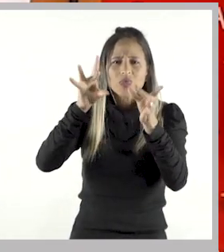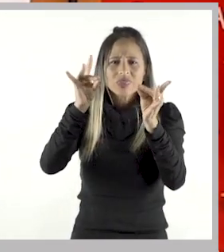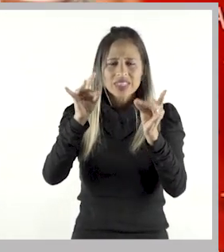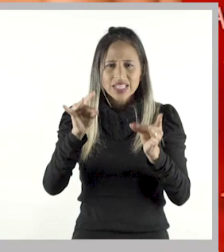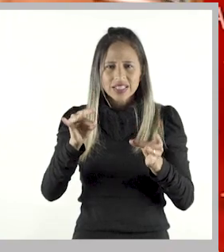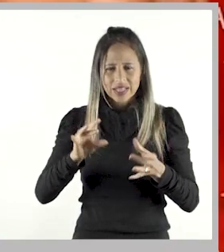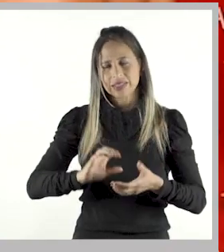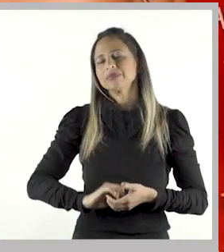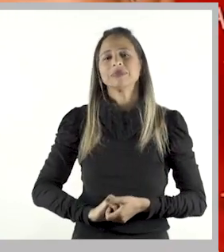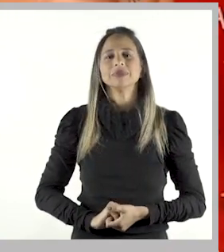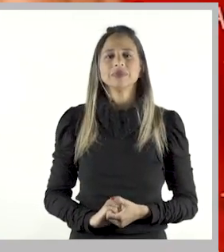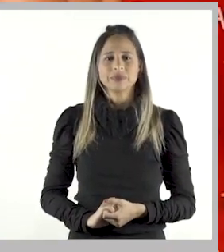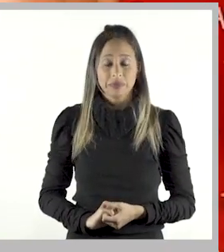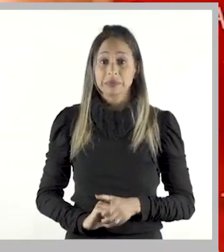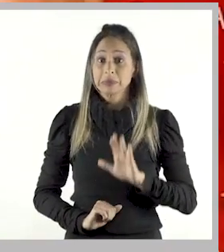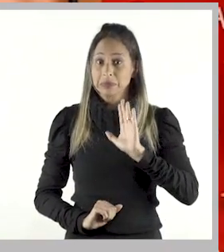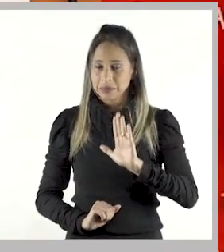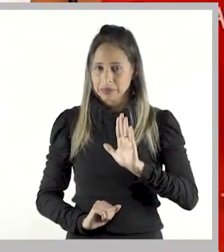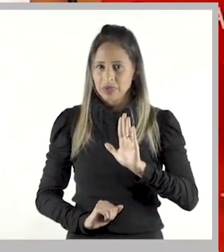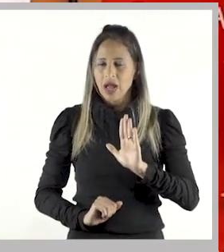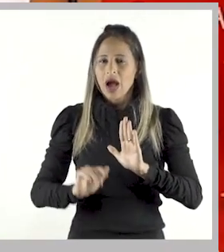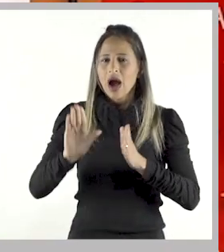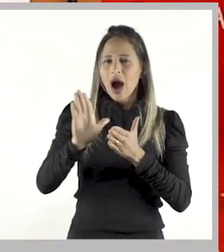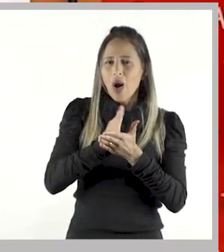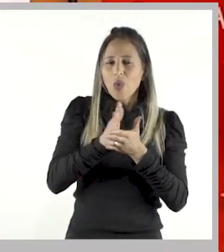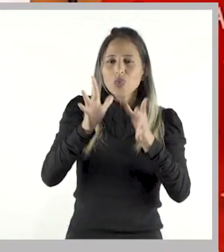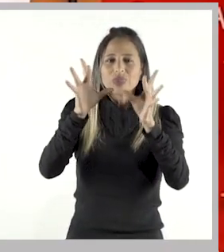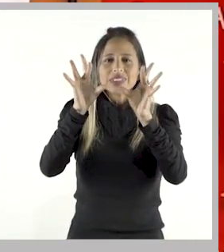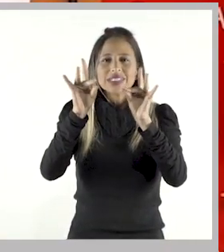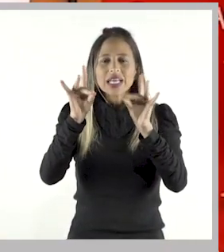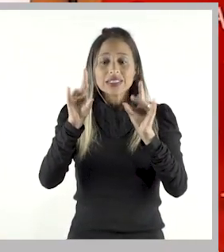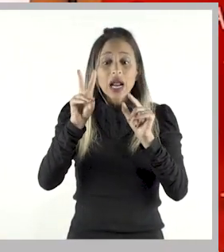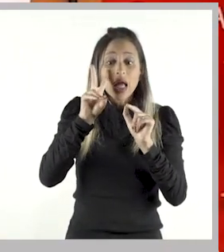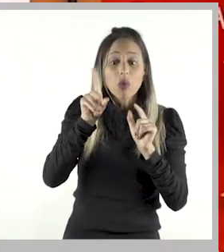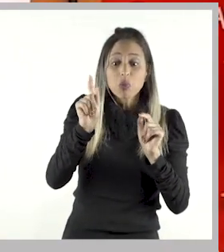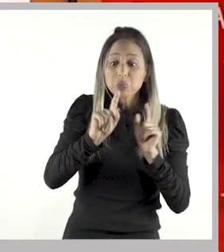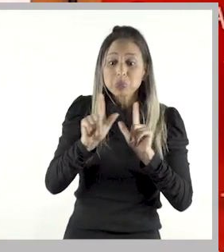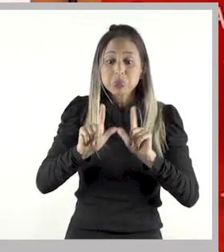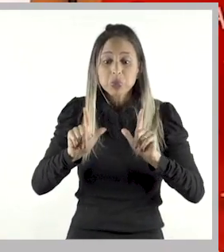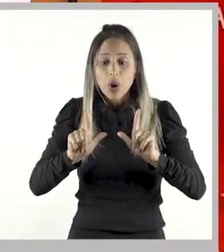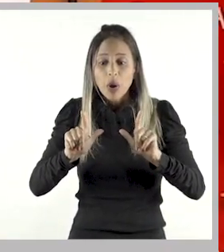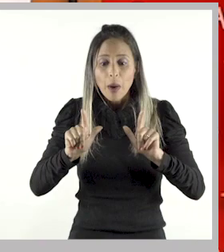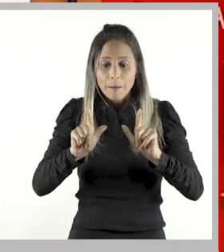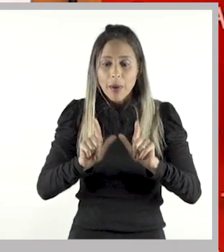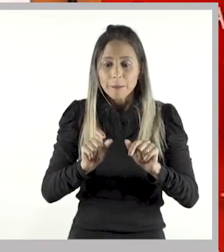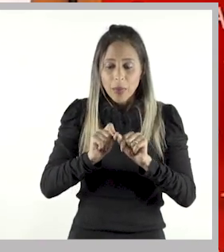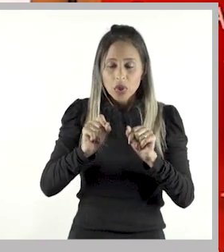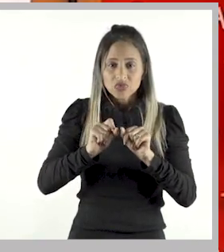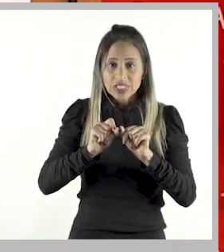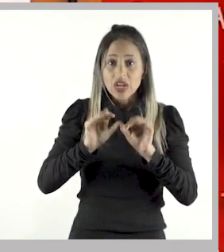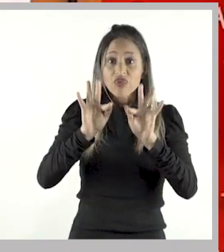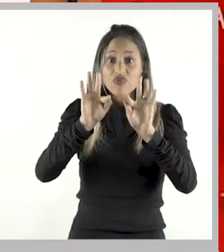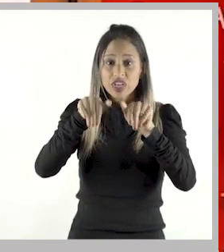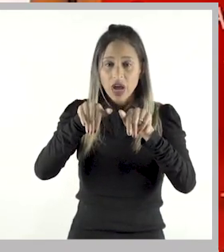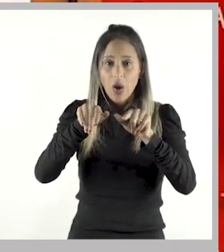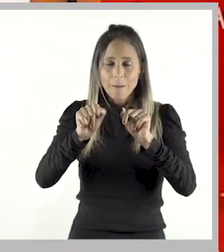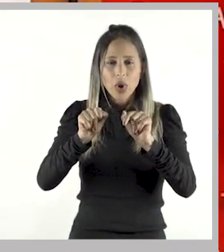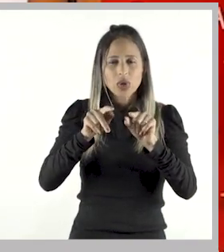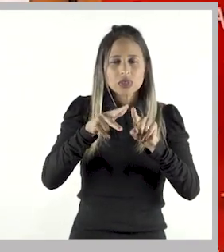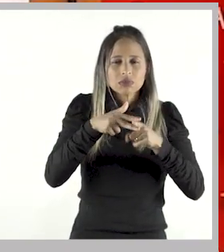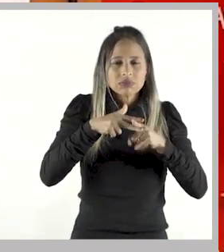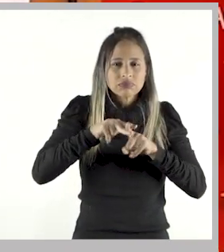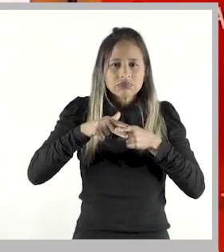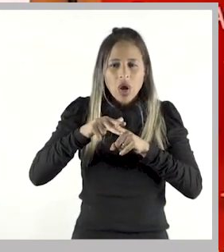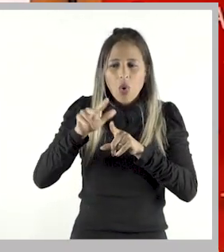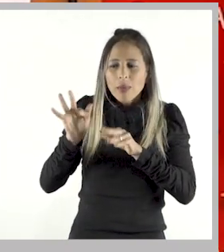Bem, alguns detalhes eu vi que passou despercebido, coisas pequenas que eu posso fazer na hora da finalização, como algumas plantinhas aqui e